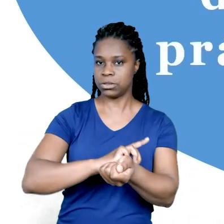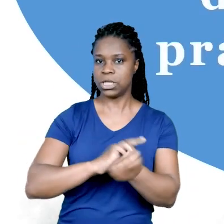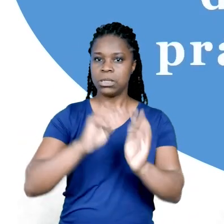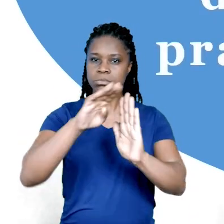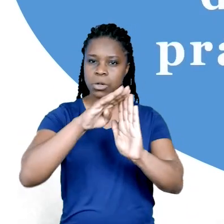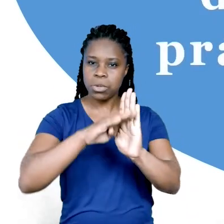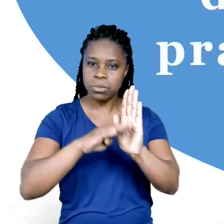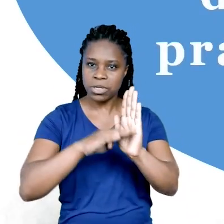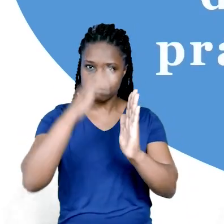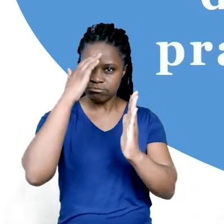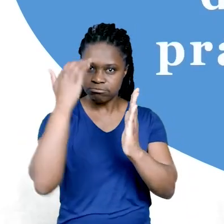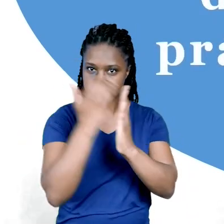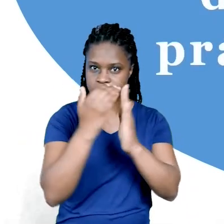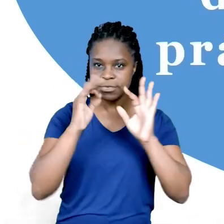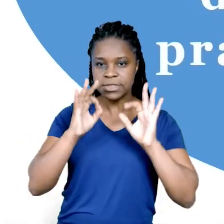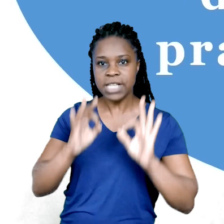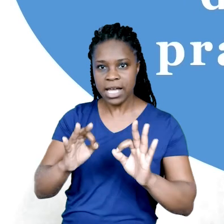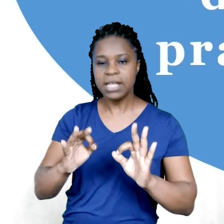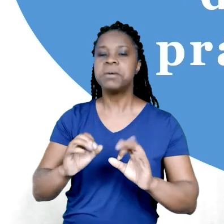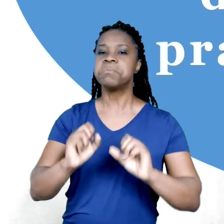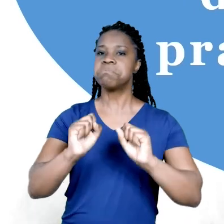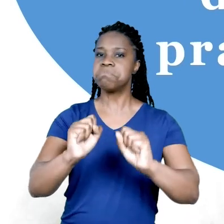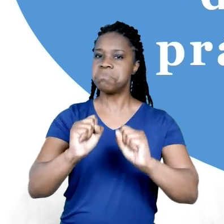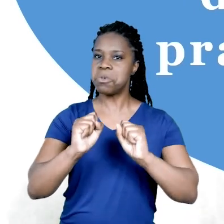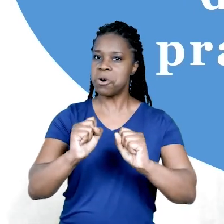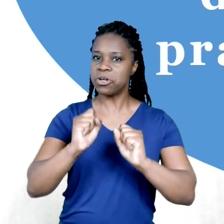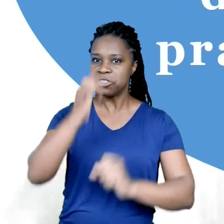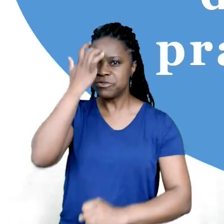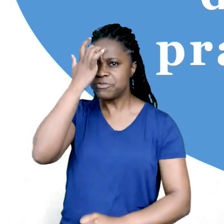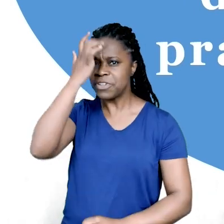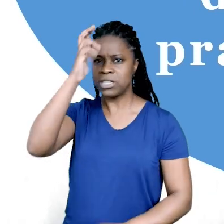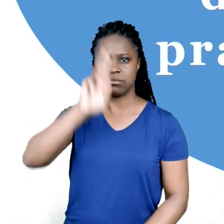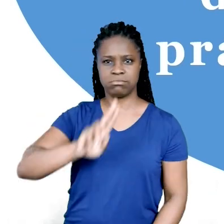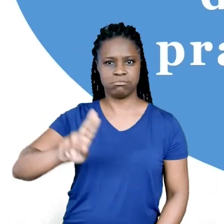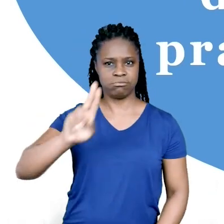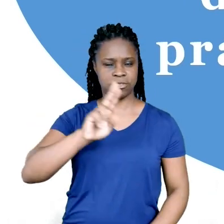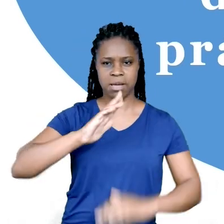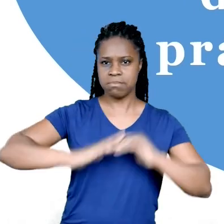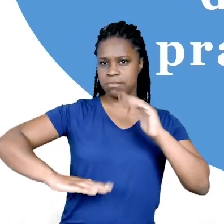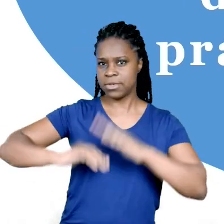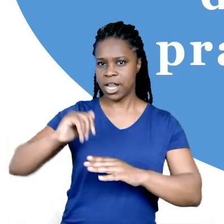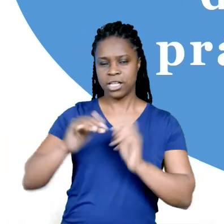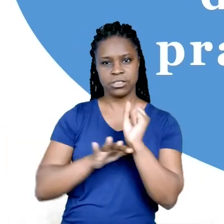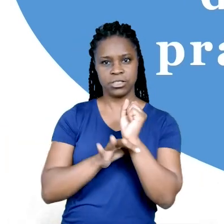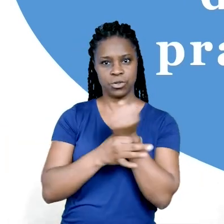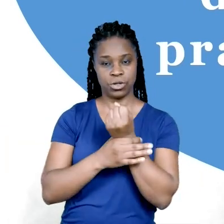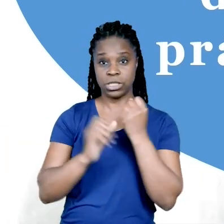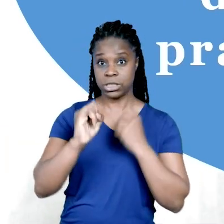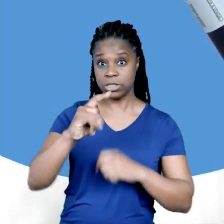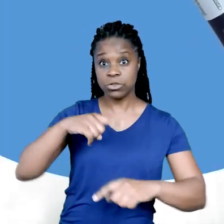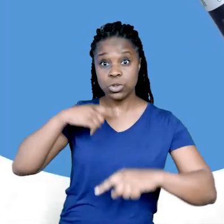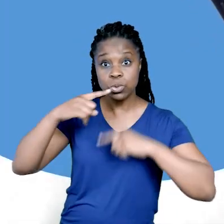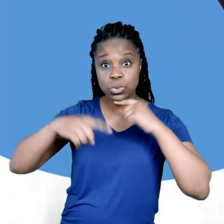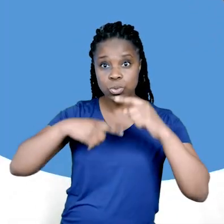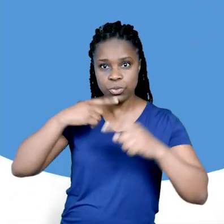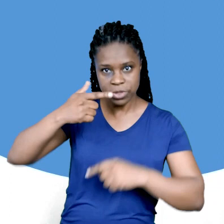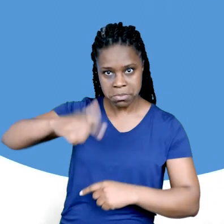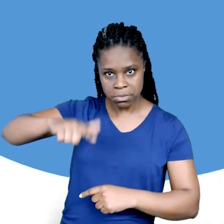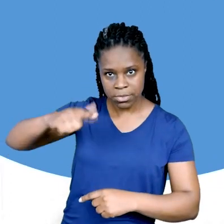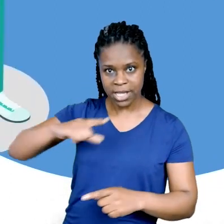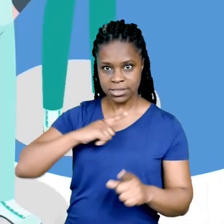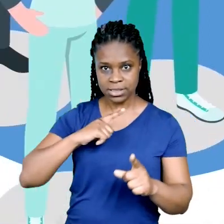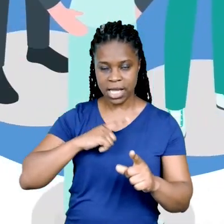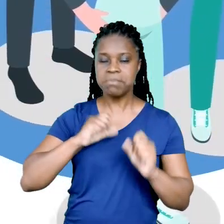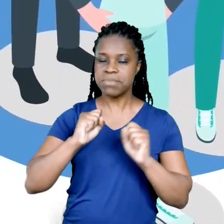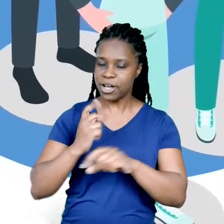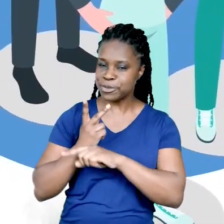Seguindo os passos corretos, ela se torna uma ferramenta fácil de manusear, prática e segura. Se tiver mais alguma